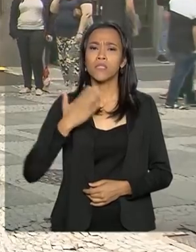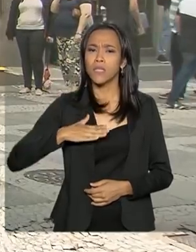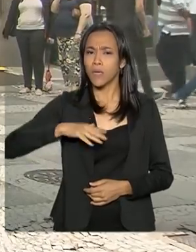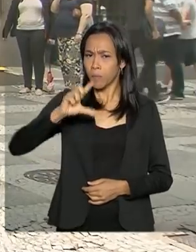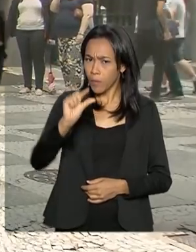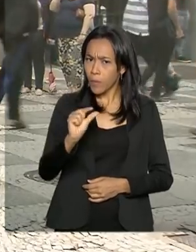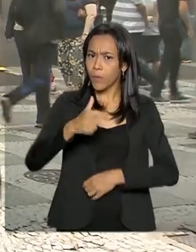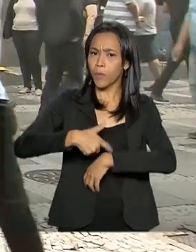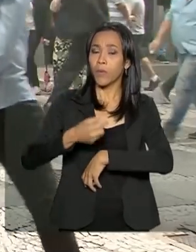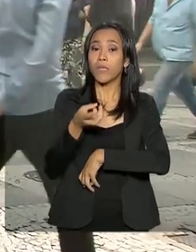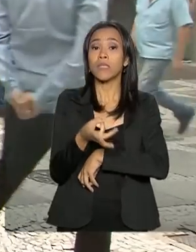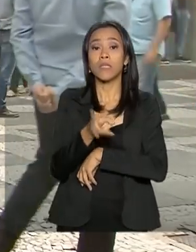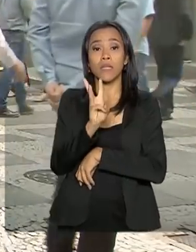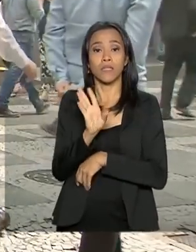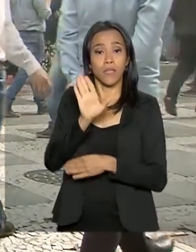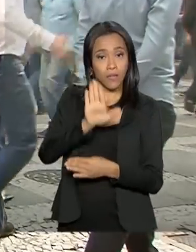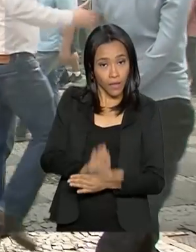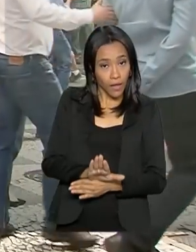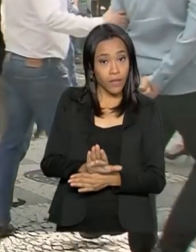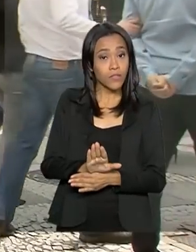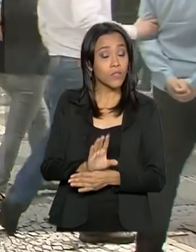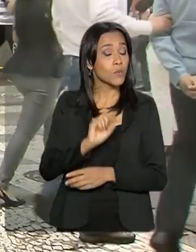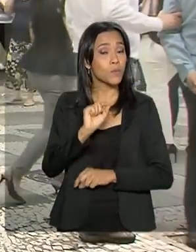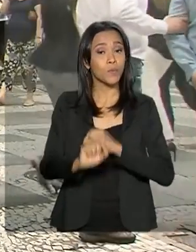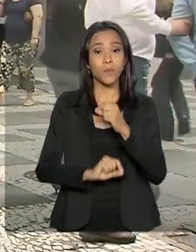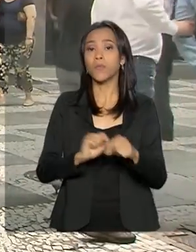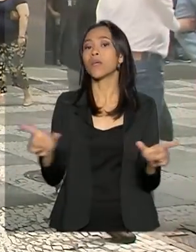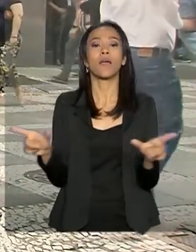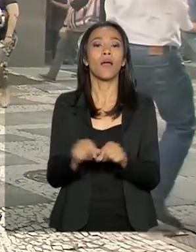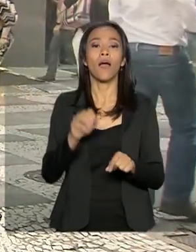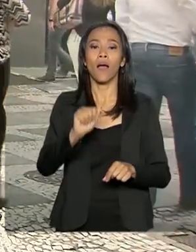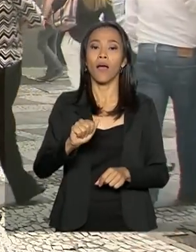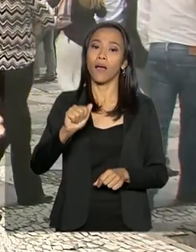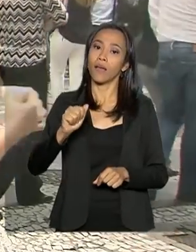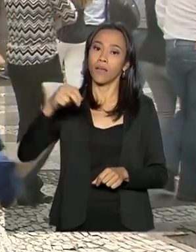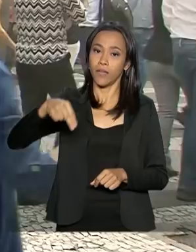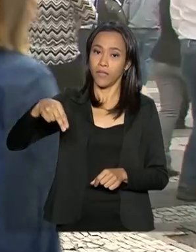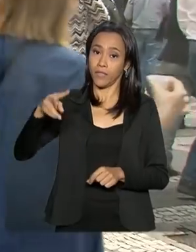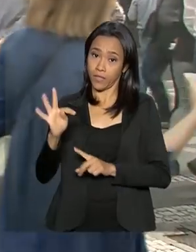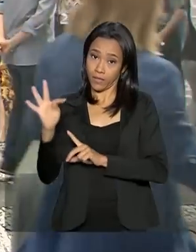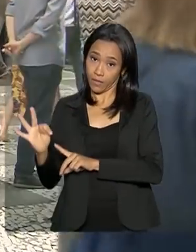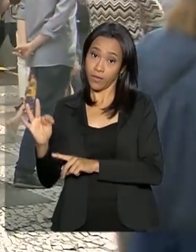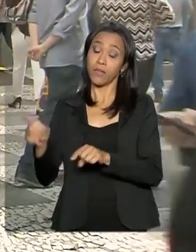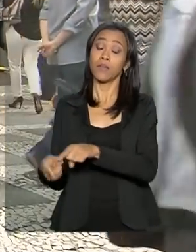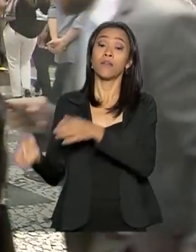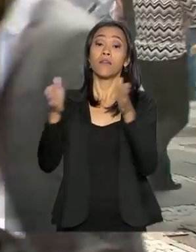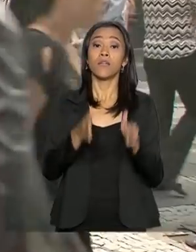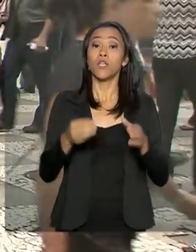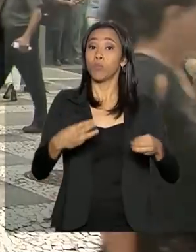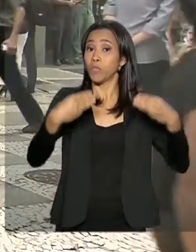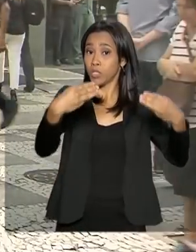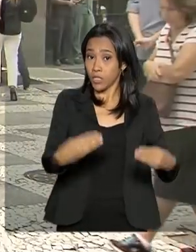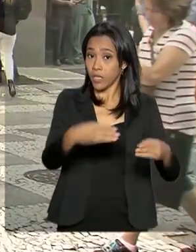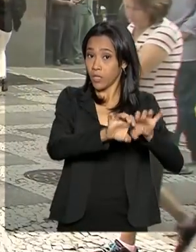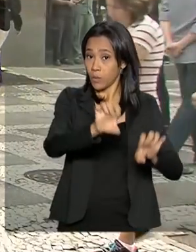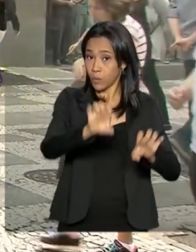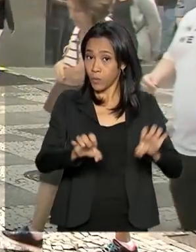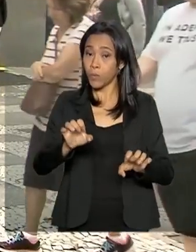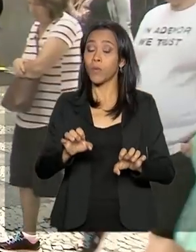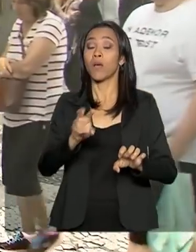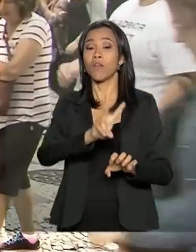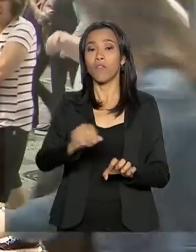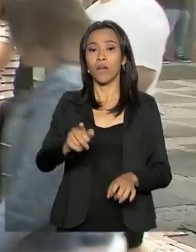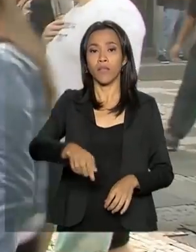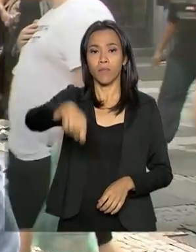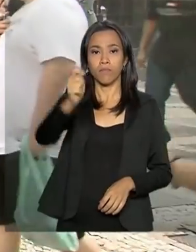às 15h, a Agência Nacional de Transportes Terrestres e o Ministério da Infraestrutura promovem o leilão da